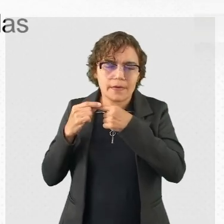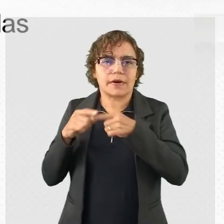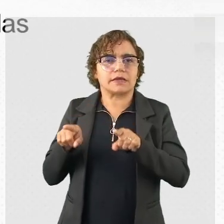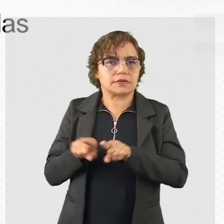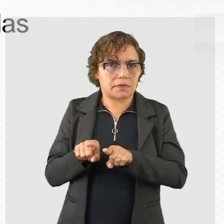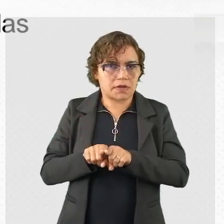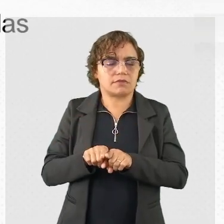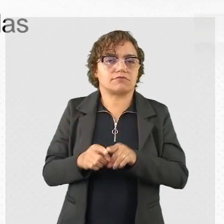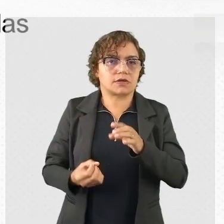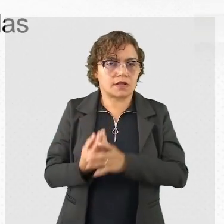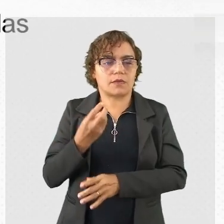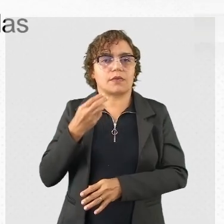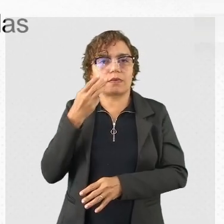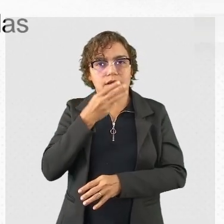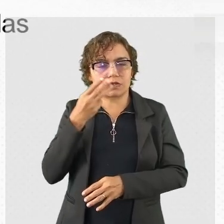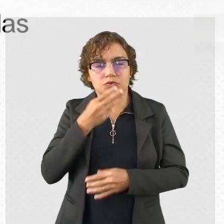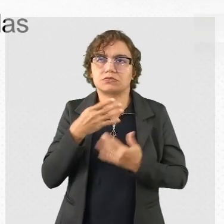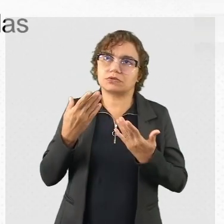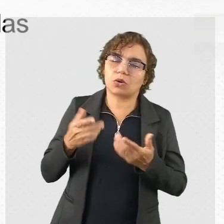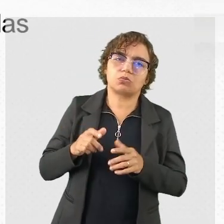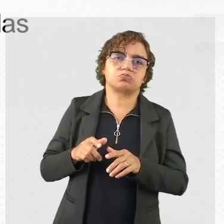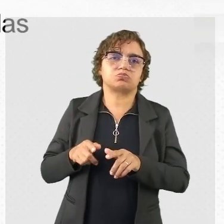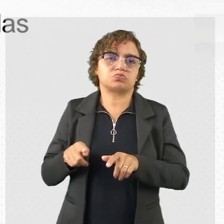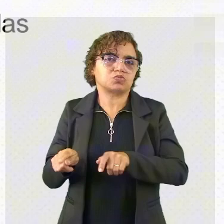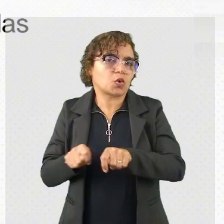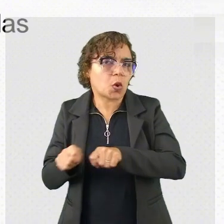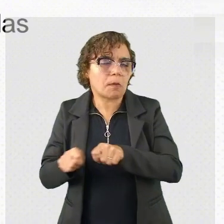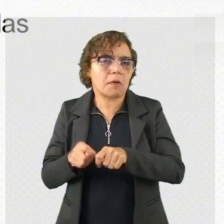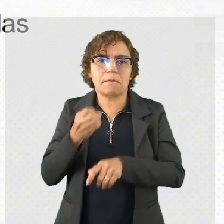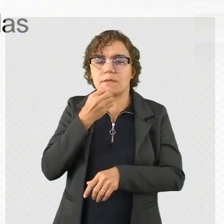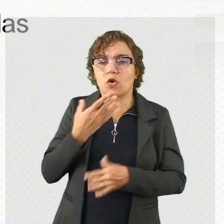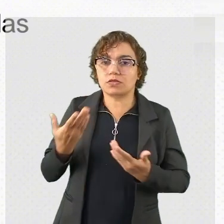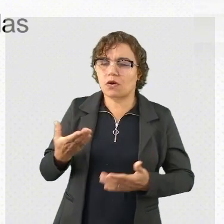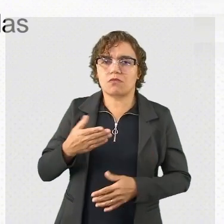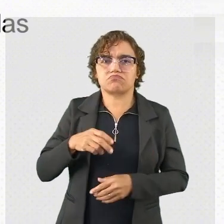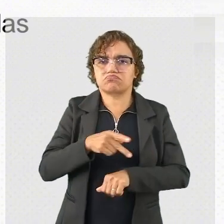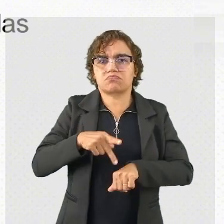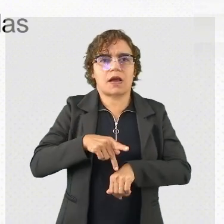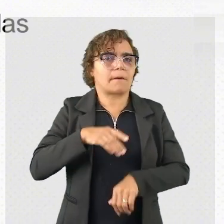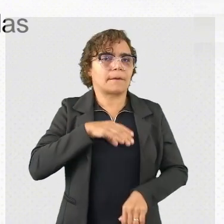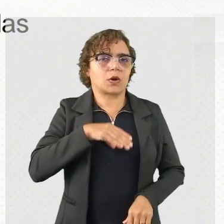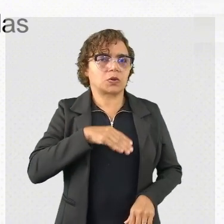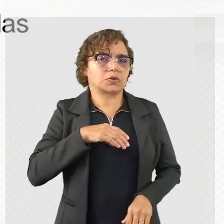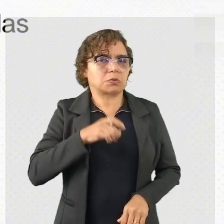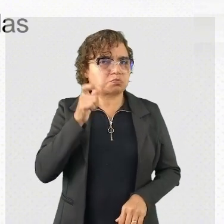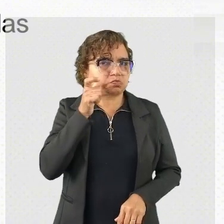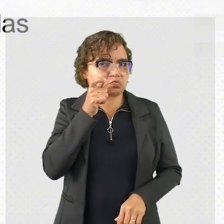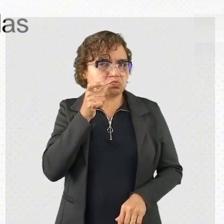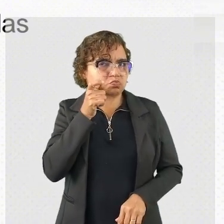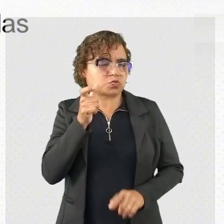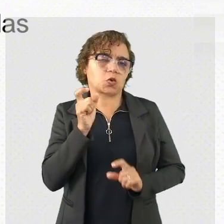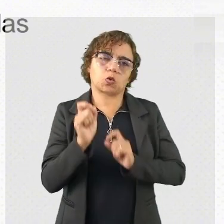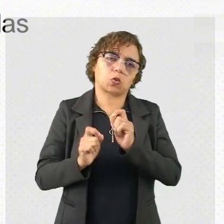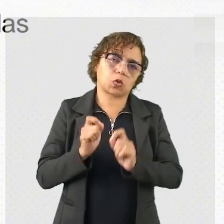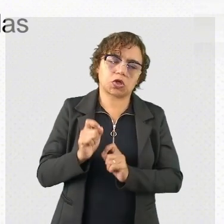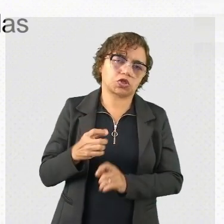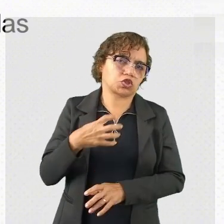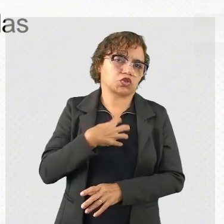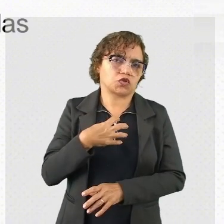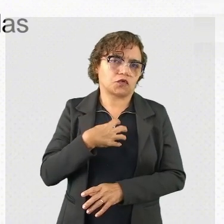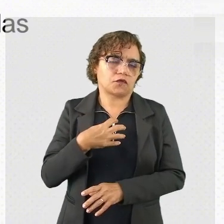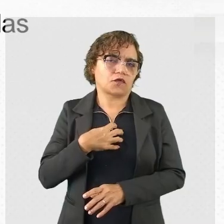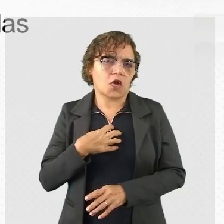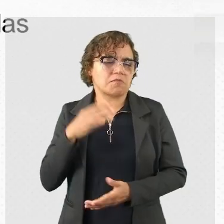açúcar também. Então esse comércio está muito bom por lá, e aí Portugal não se interessa, nesse primeiro momento, em ter de forma